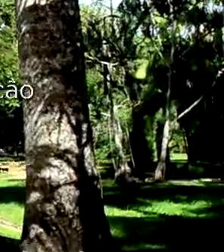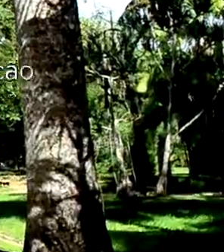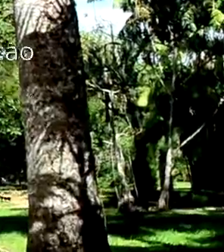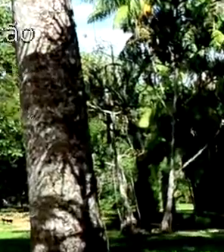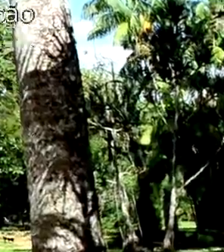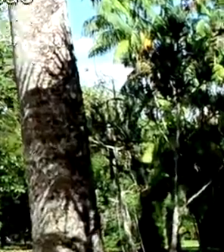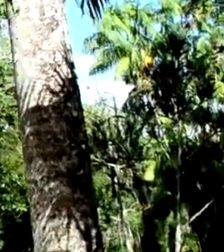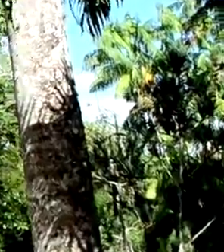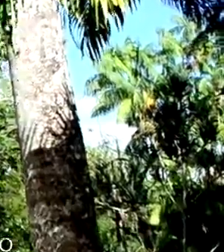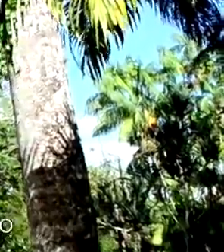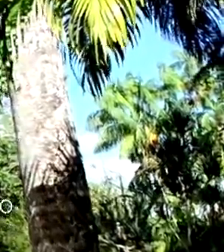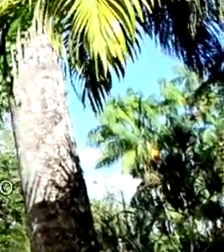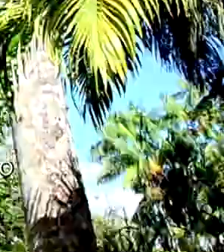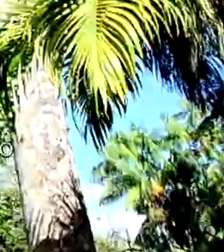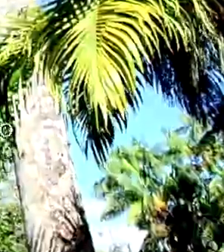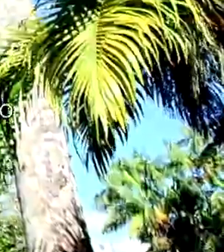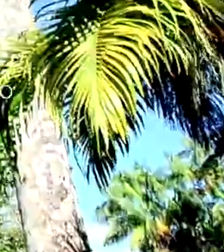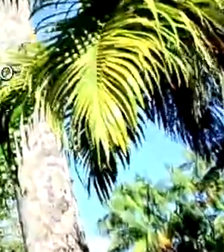Tchau.